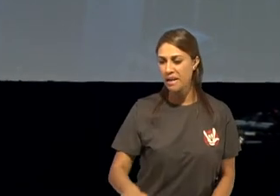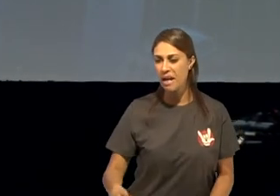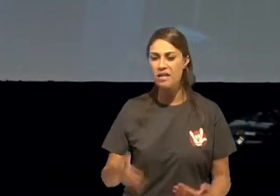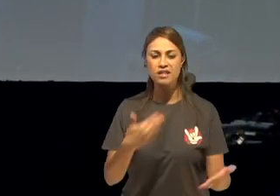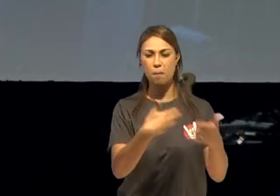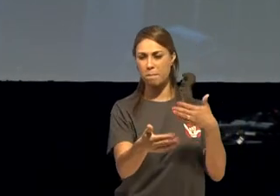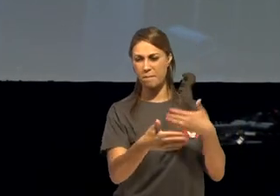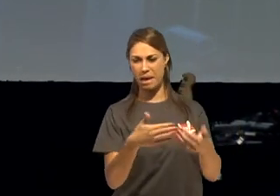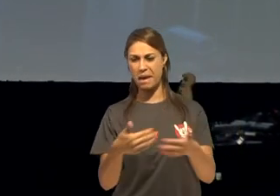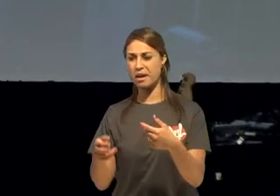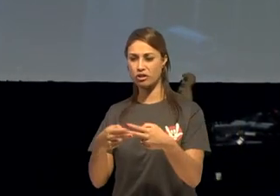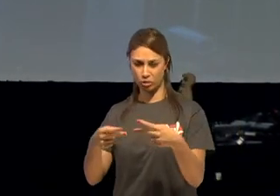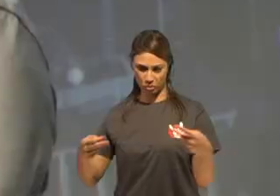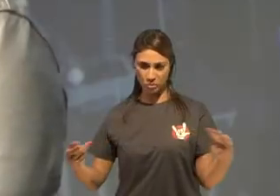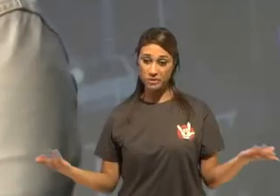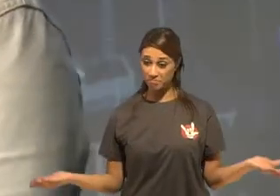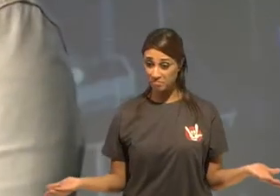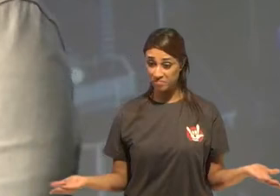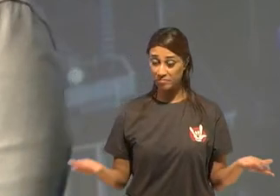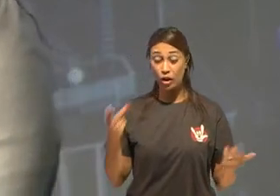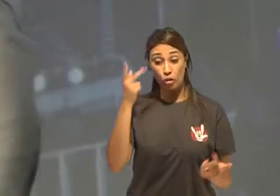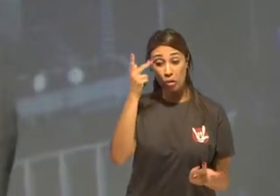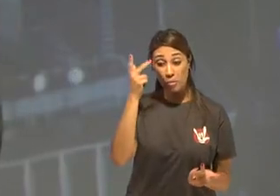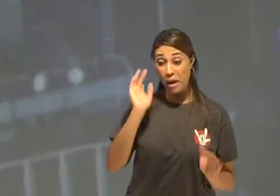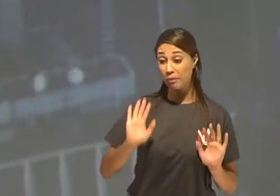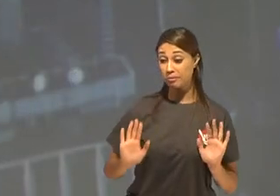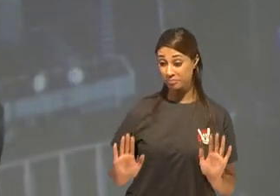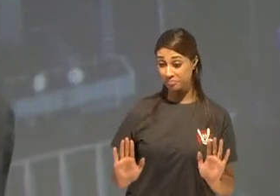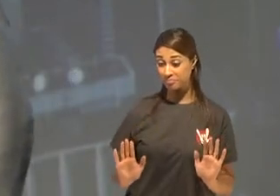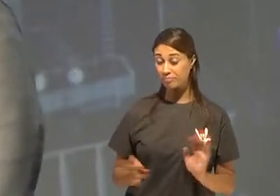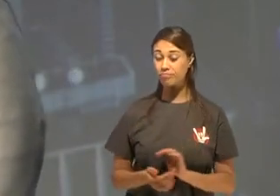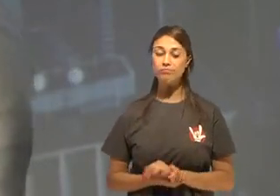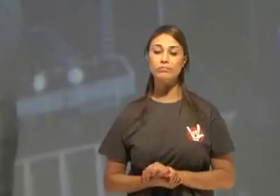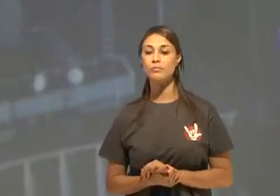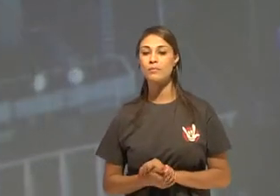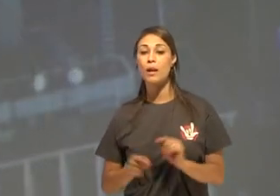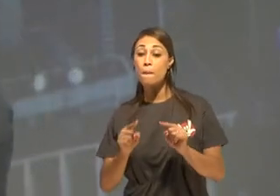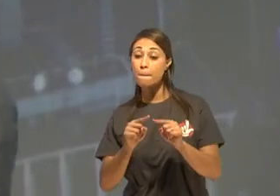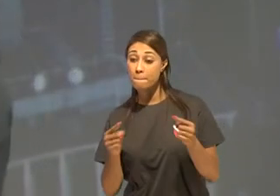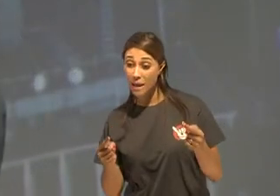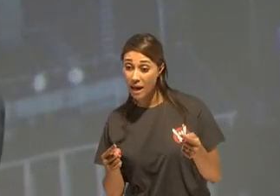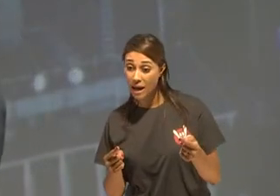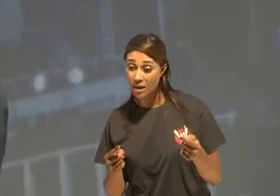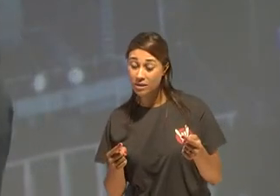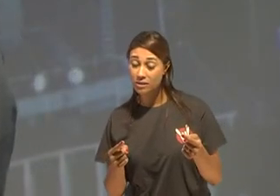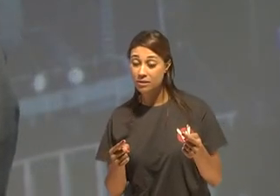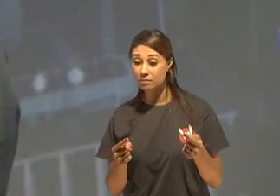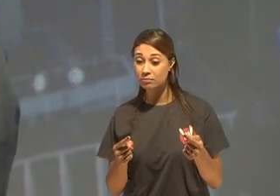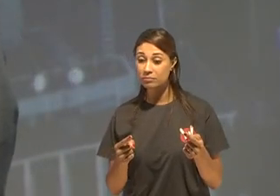querem trocar de células. E eles juram que o problema sempre são os outros. Mas a verdade é que eles querem